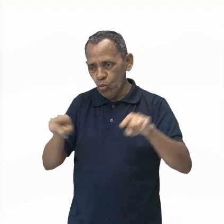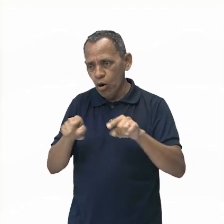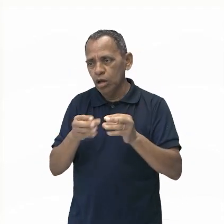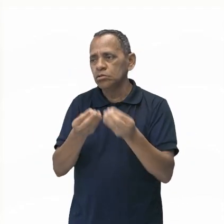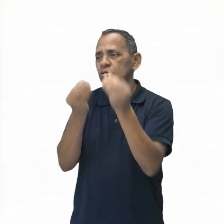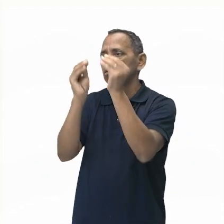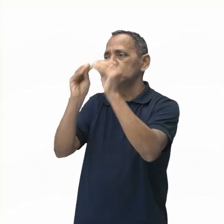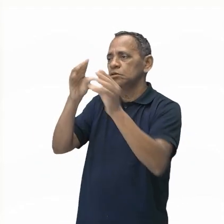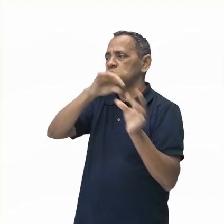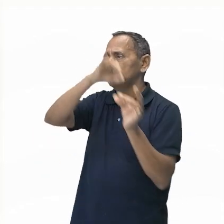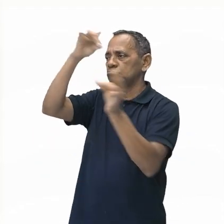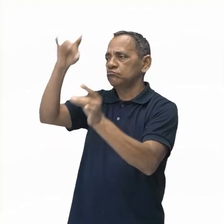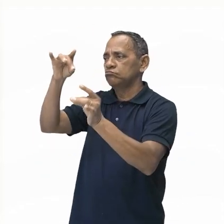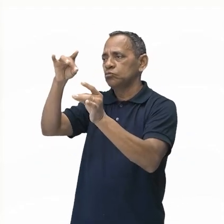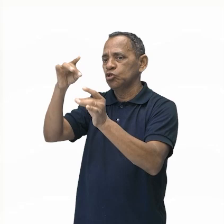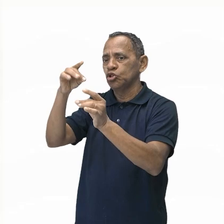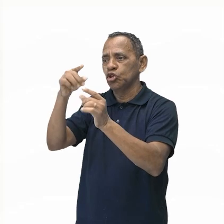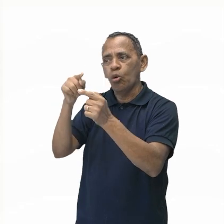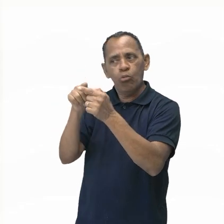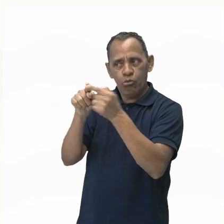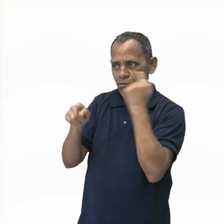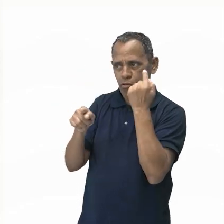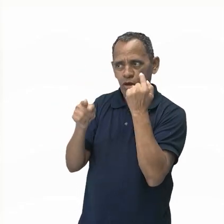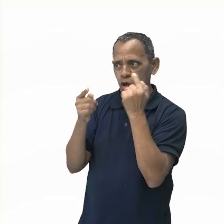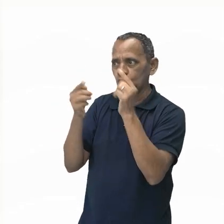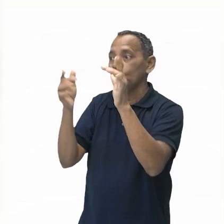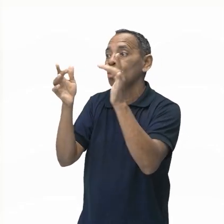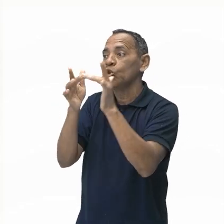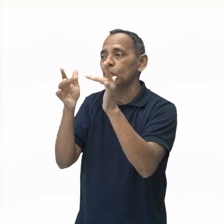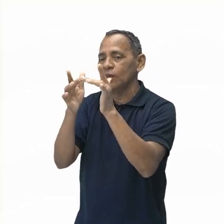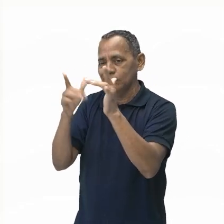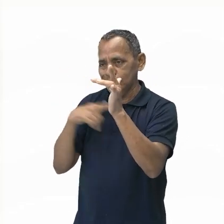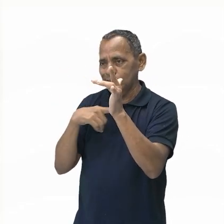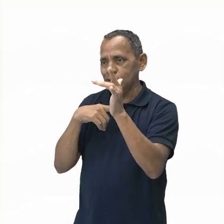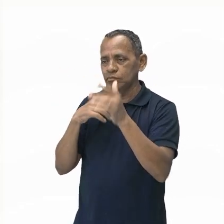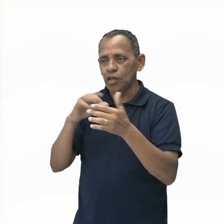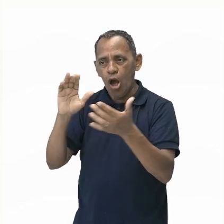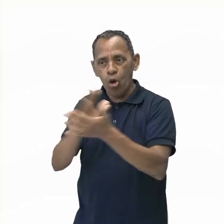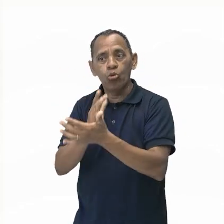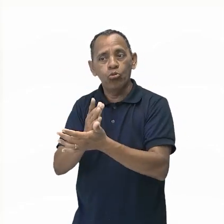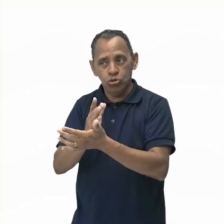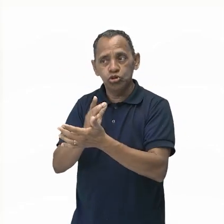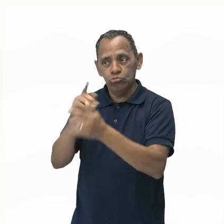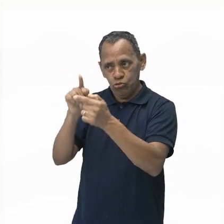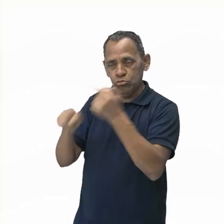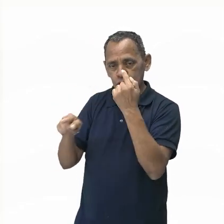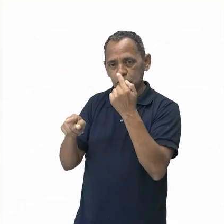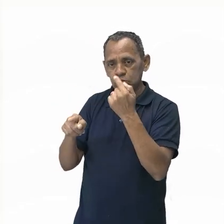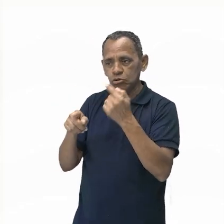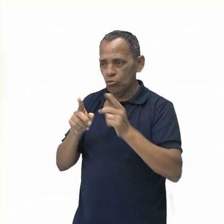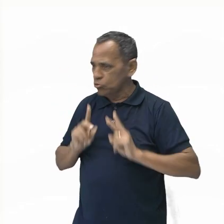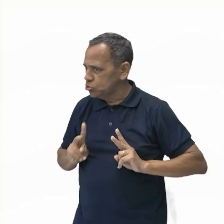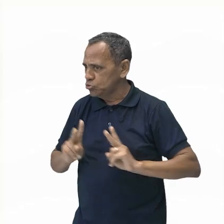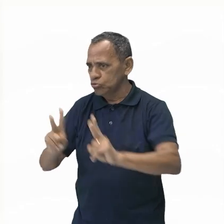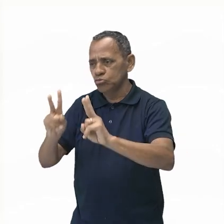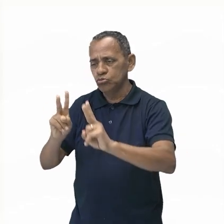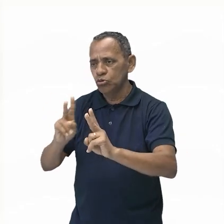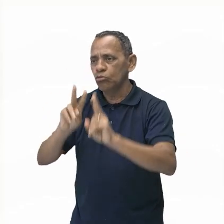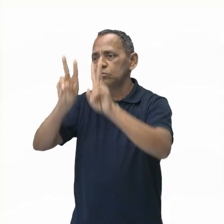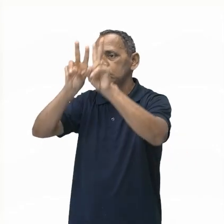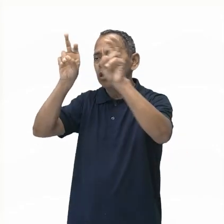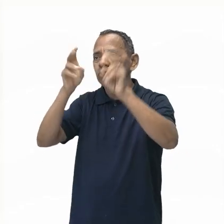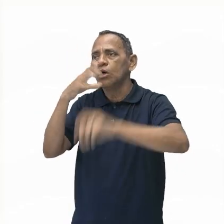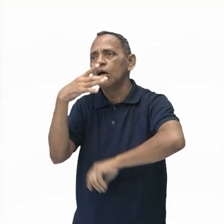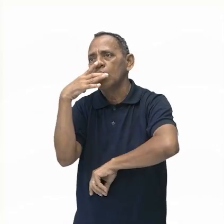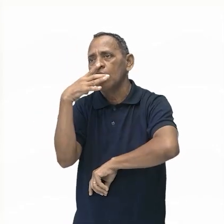lá e era proibido tocar. Em alguns momentos até ainda é, né? Perpetuam aquela questão de só